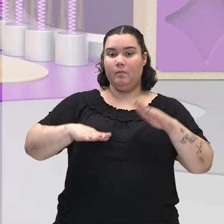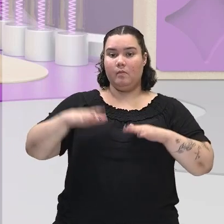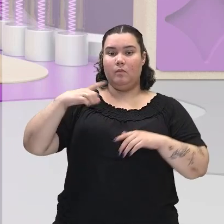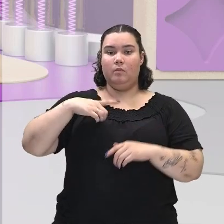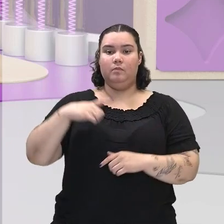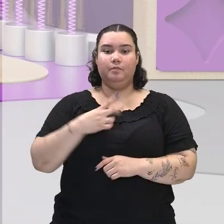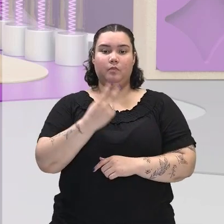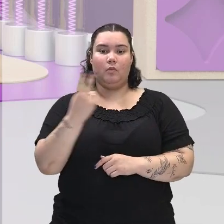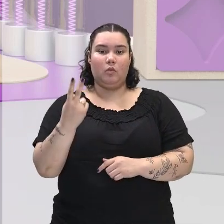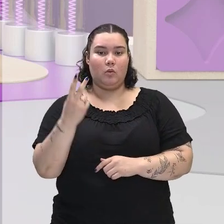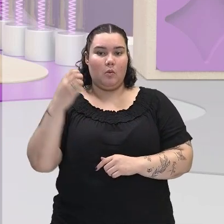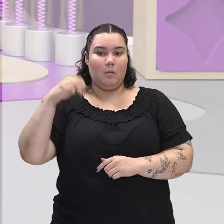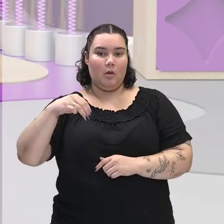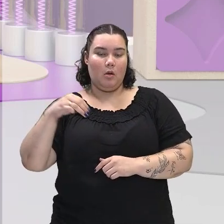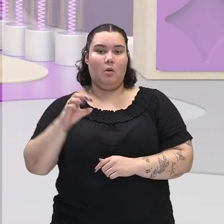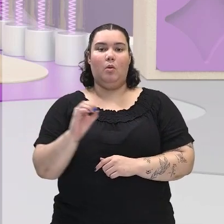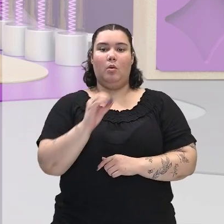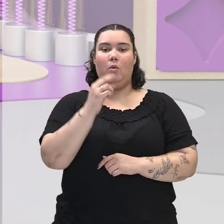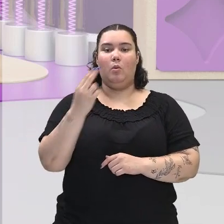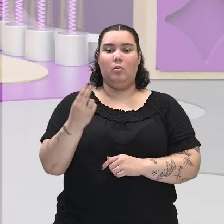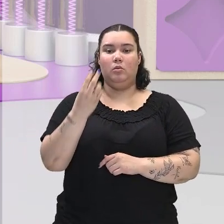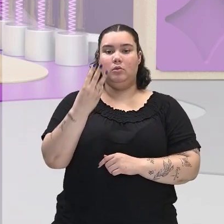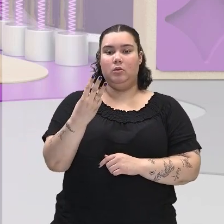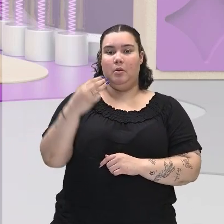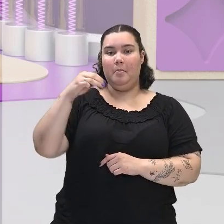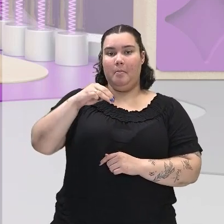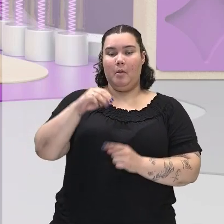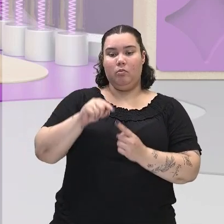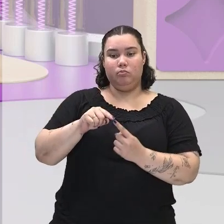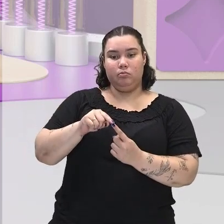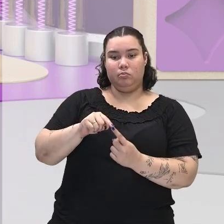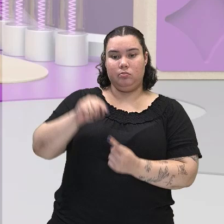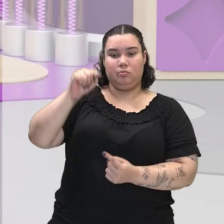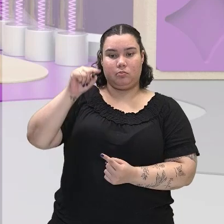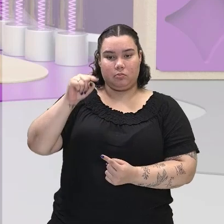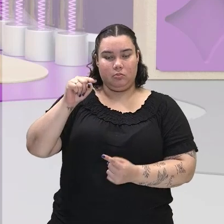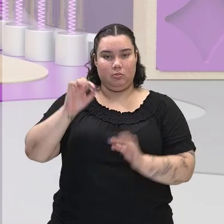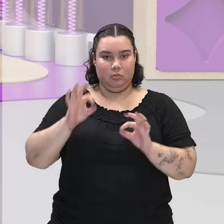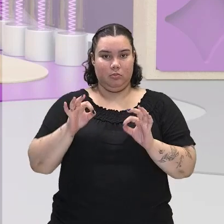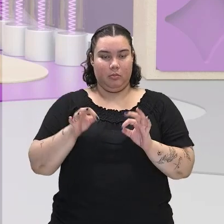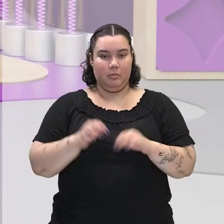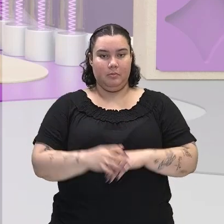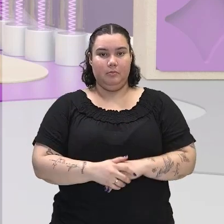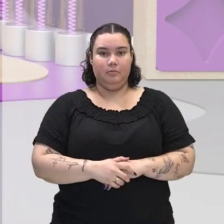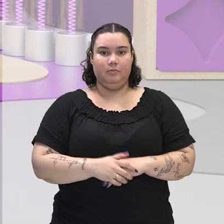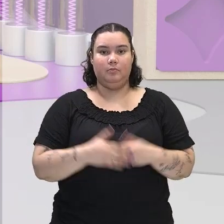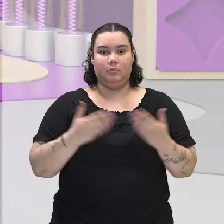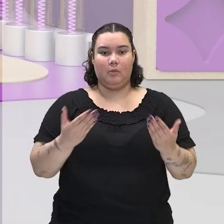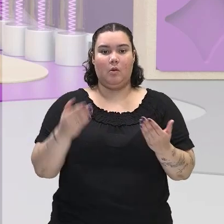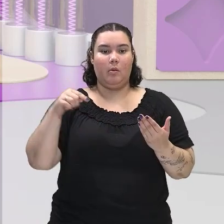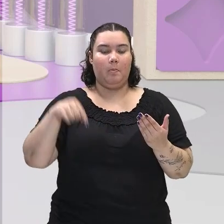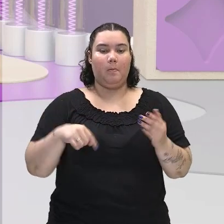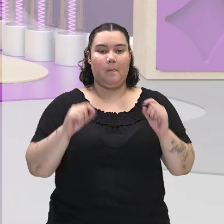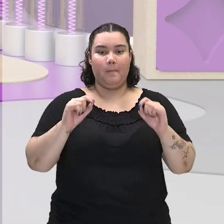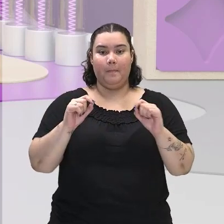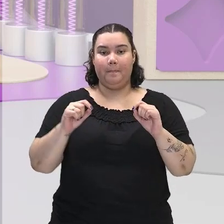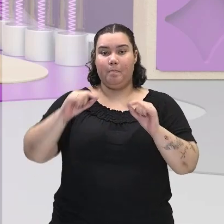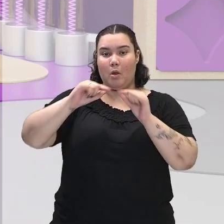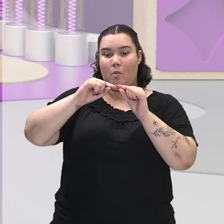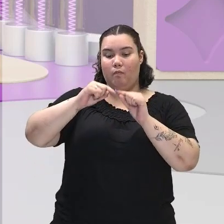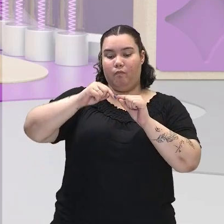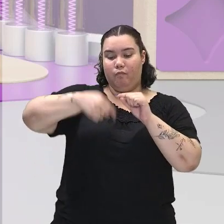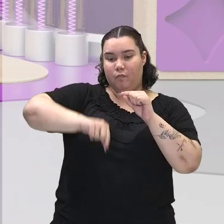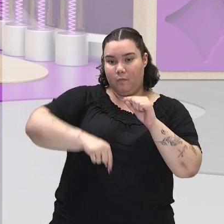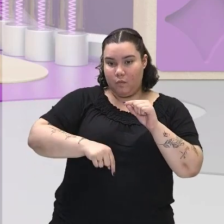2 metros ou 3 metros de profundidade, né? Então, o lance da